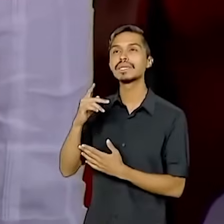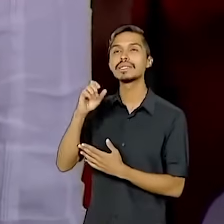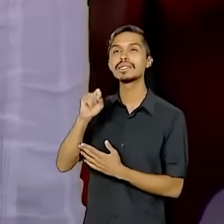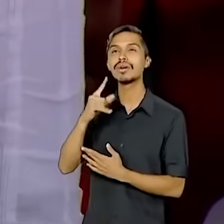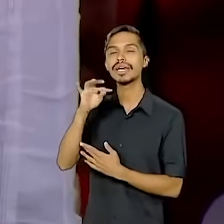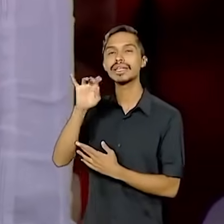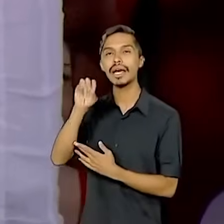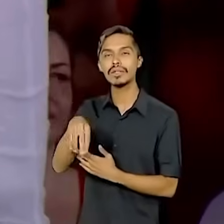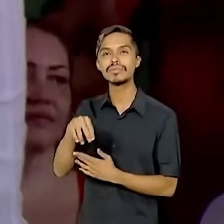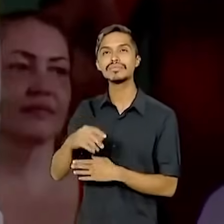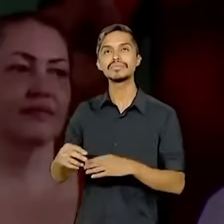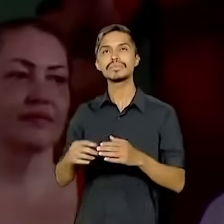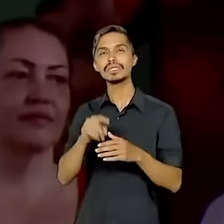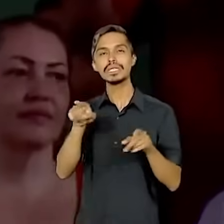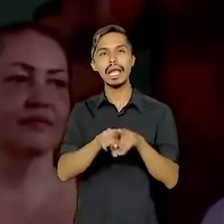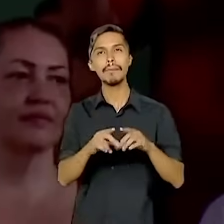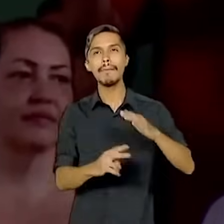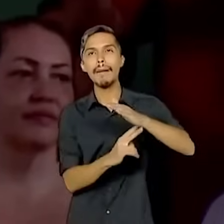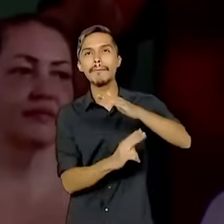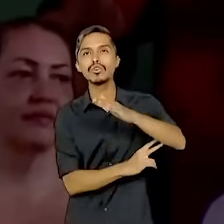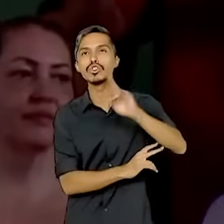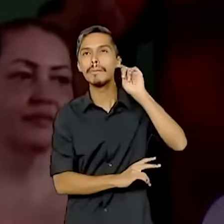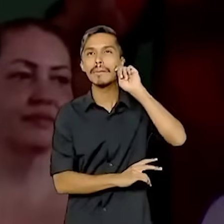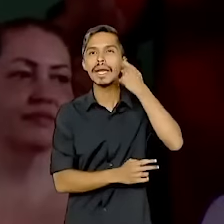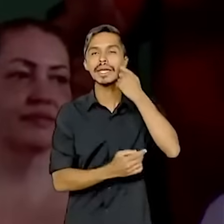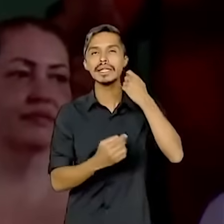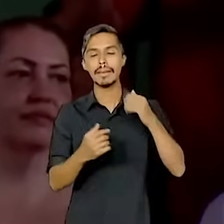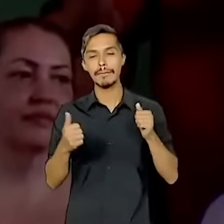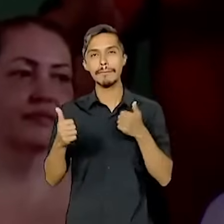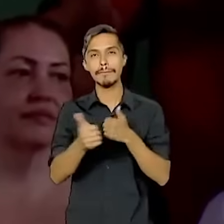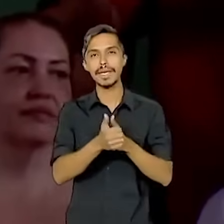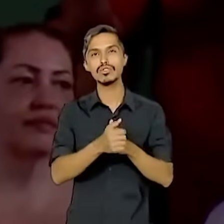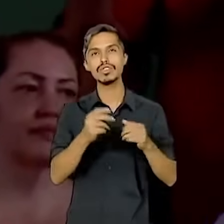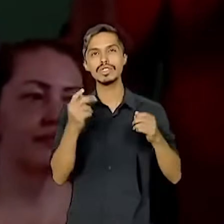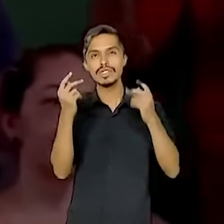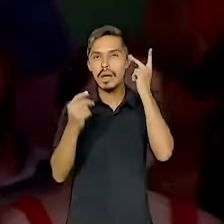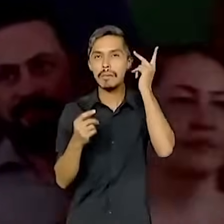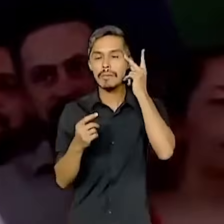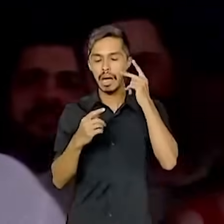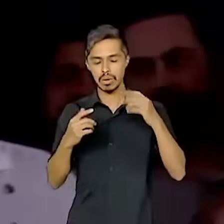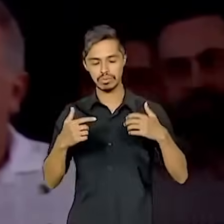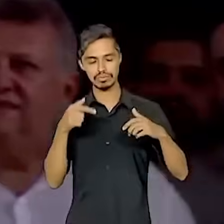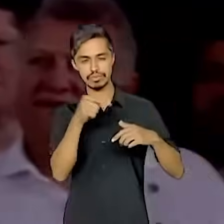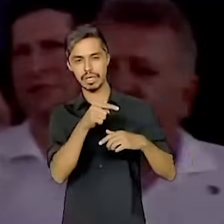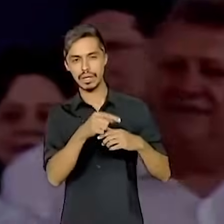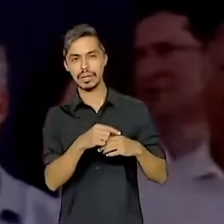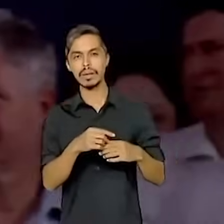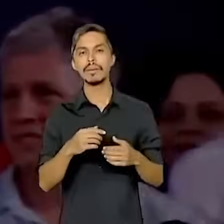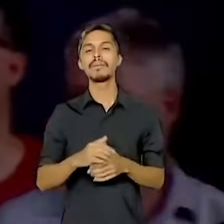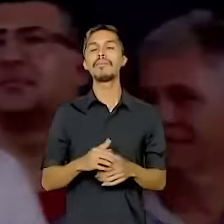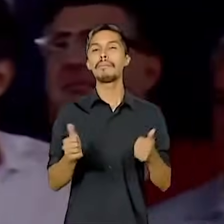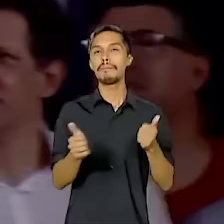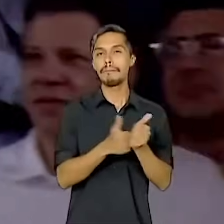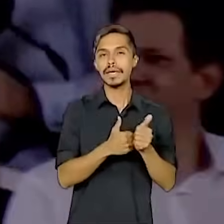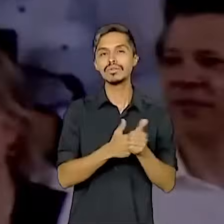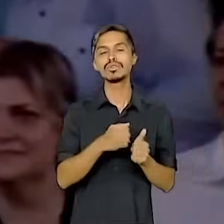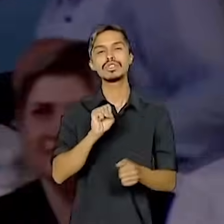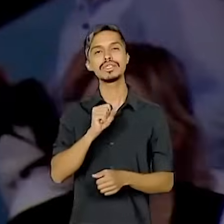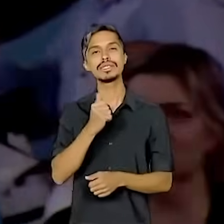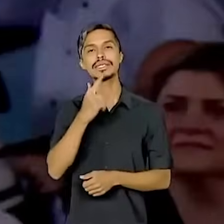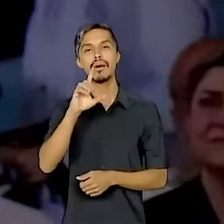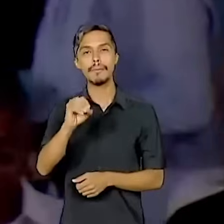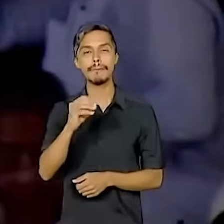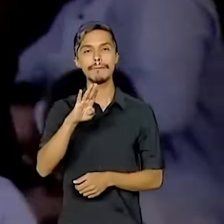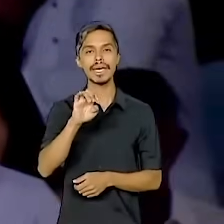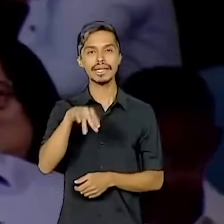Ponte Preta, na divisa com São Paulo e São Caetano, lá perto de São Bernardo. E às